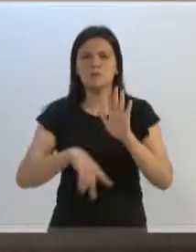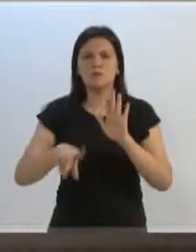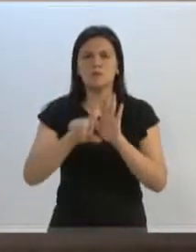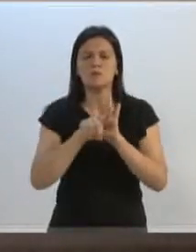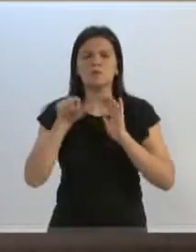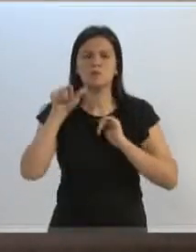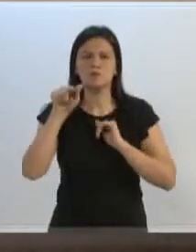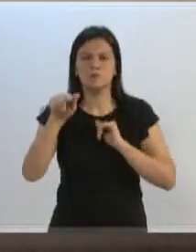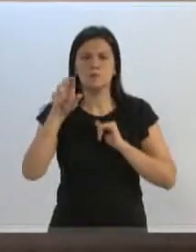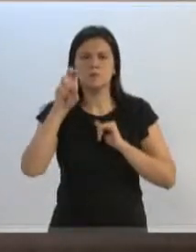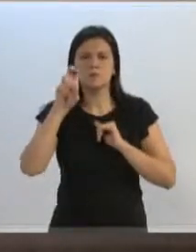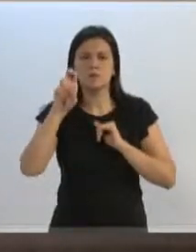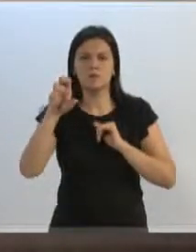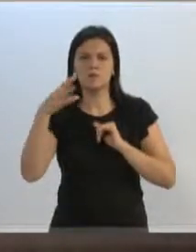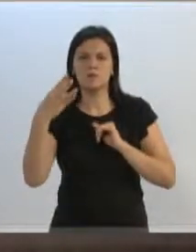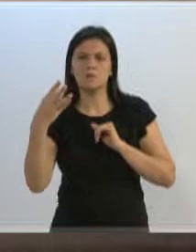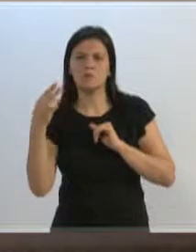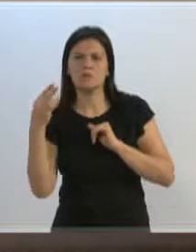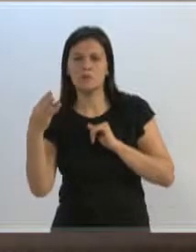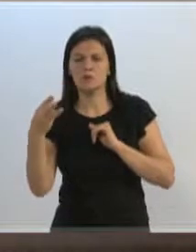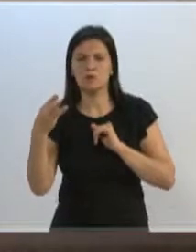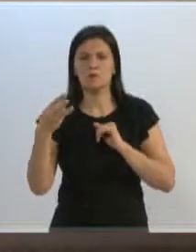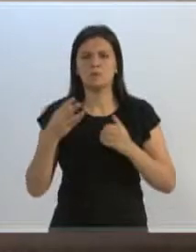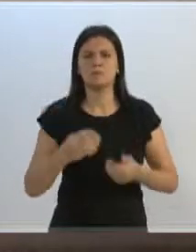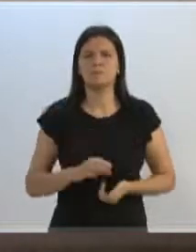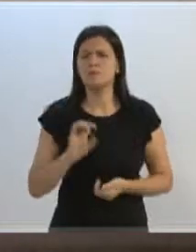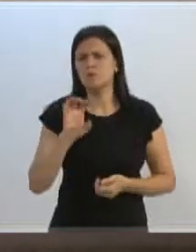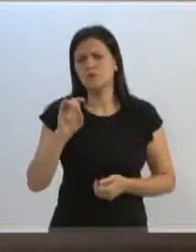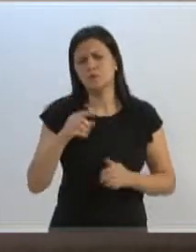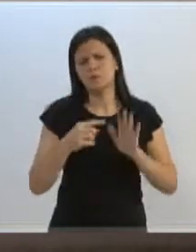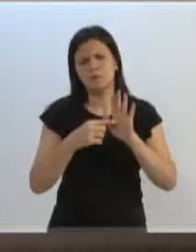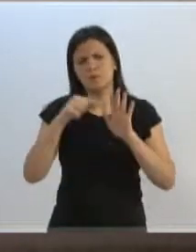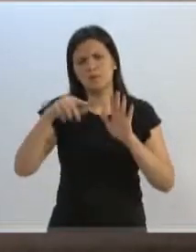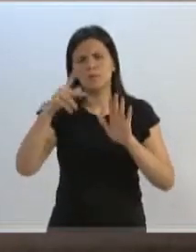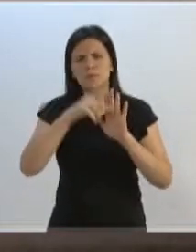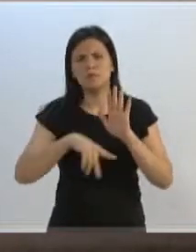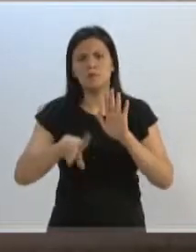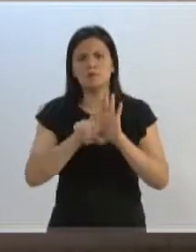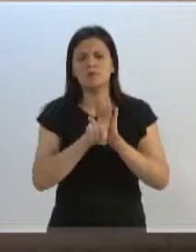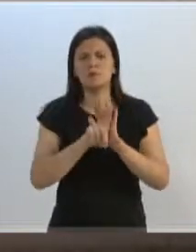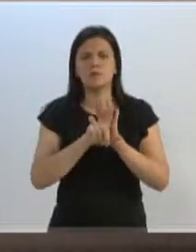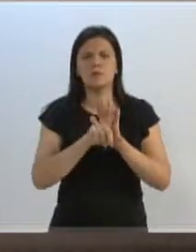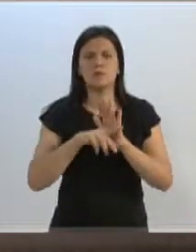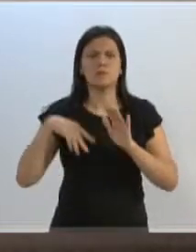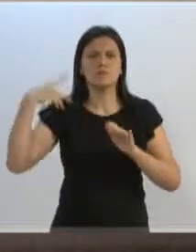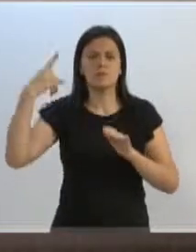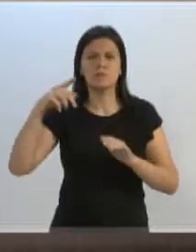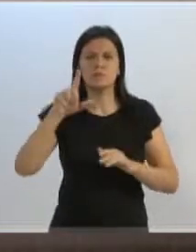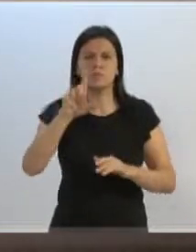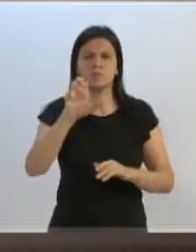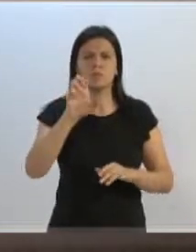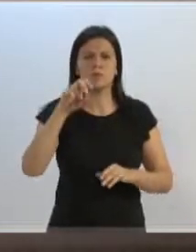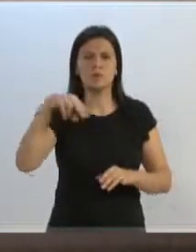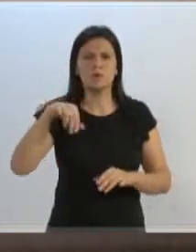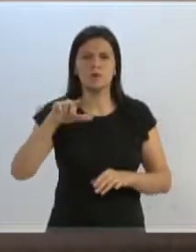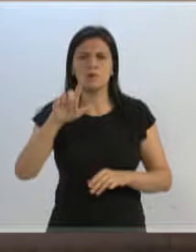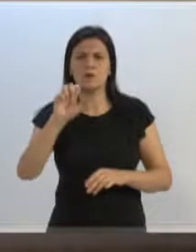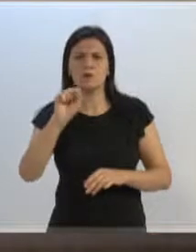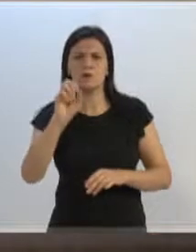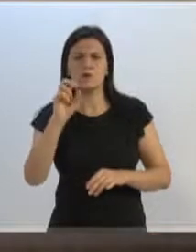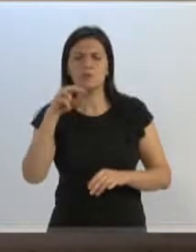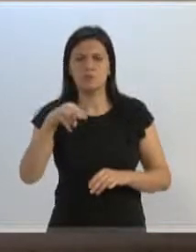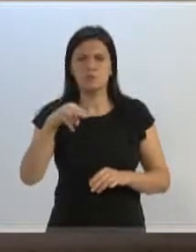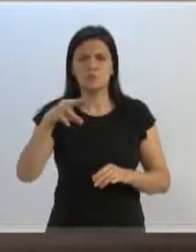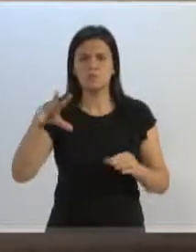lei 7543 apenas para esclarecer aqui o projeto de lei de autoria do vereador nilson luiz da silva e tem na sua ementa